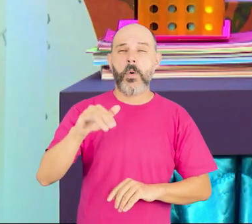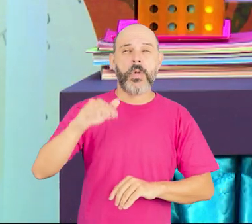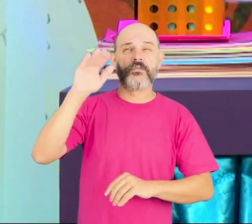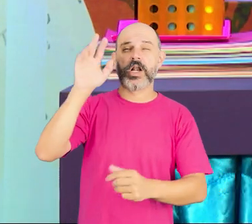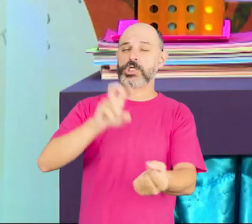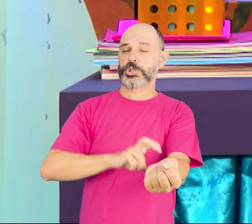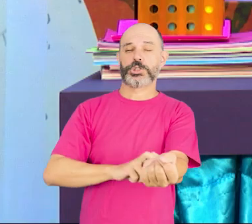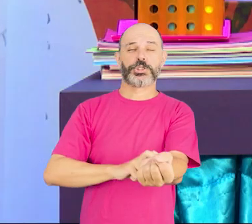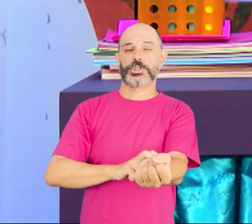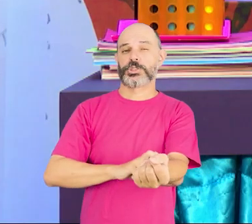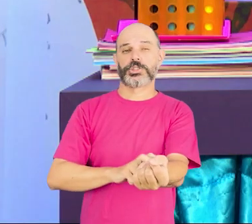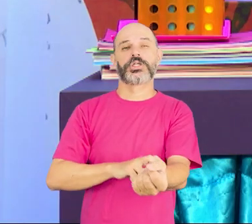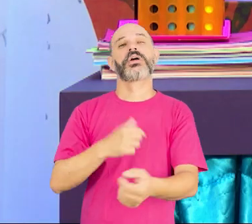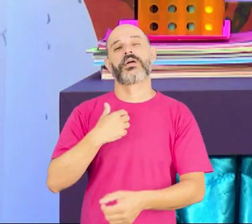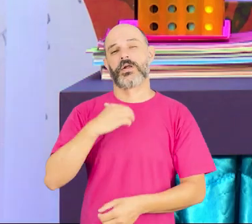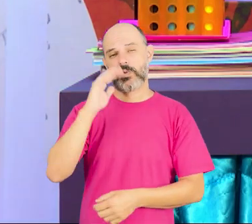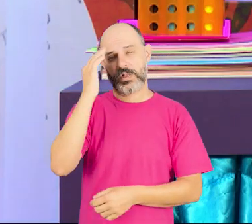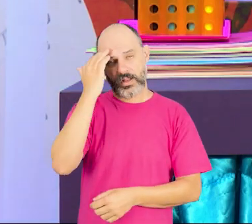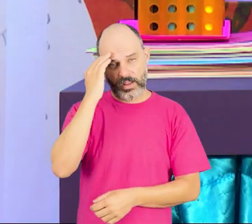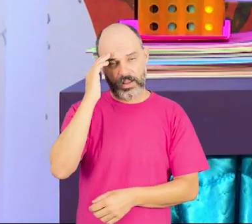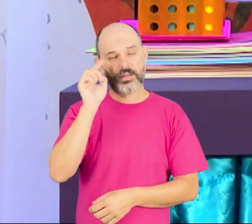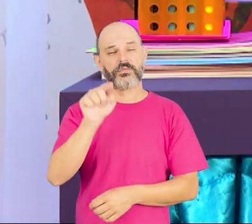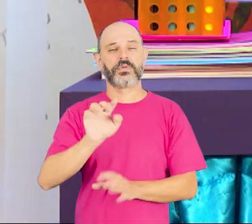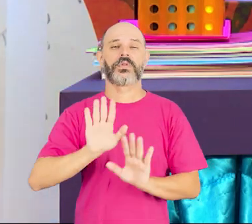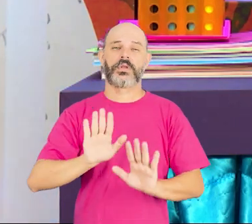mais velhos. Eu te entendo.